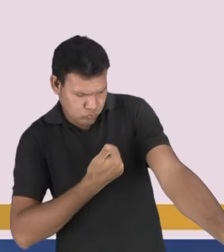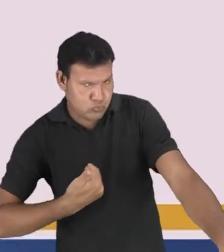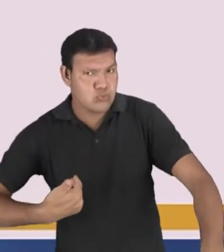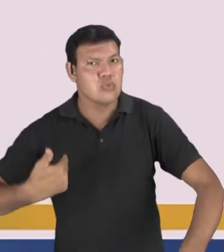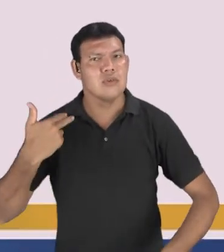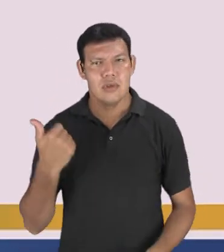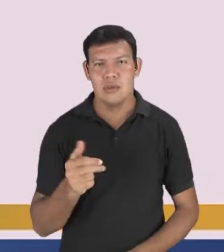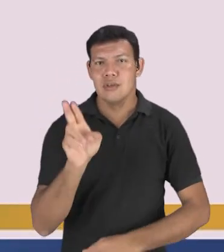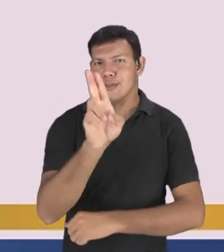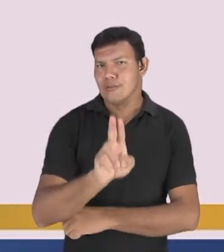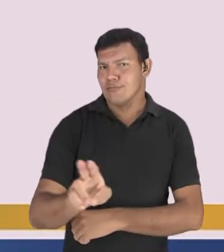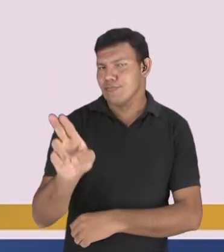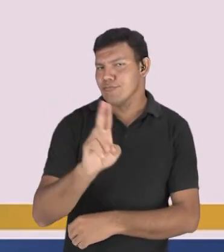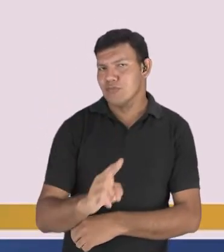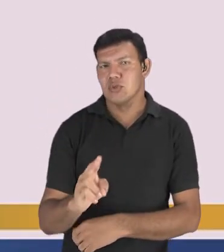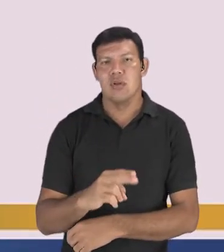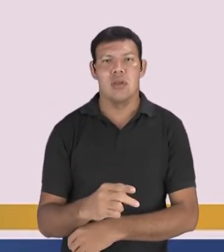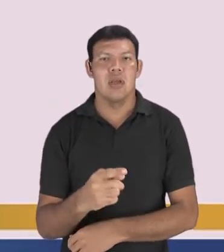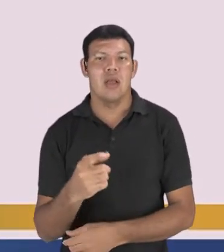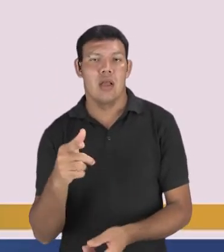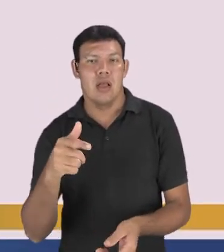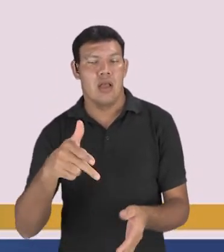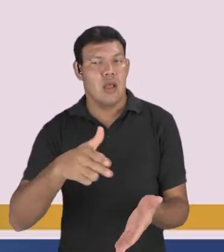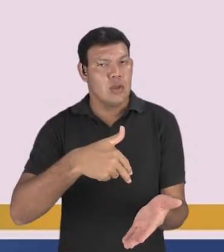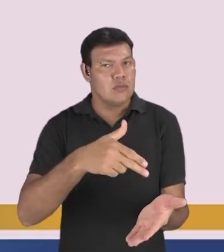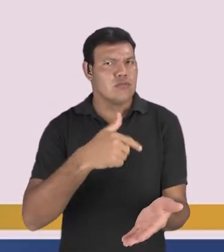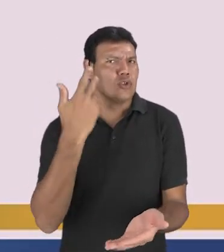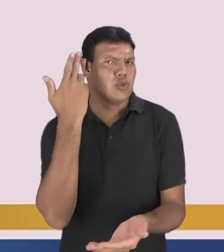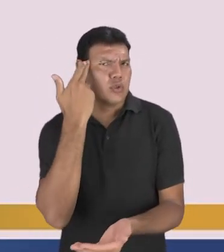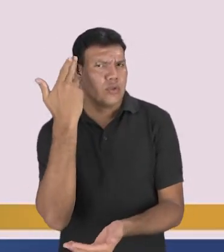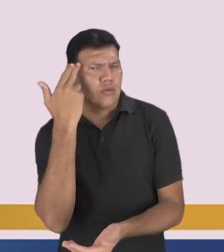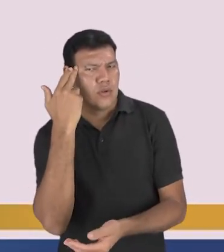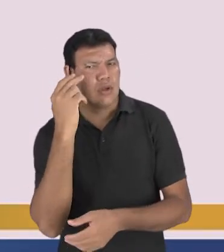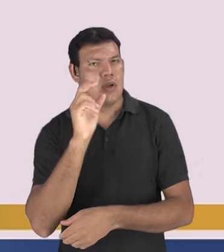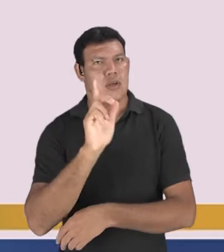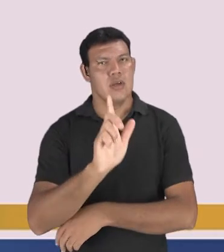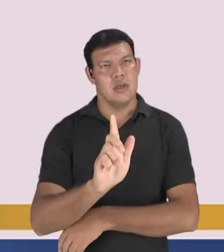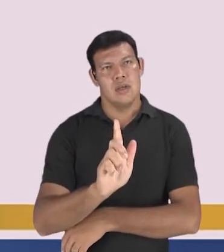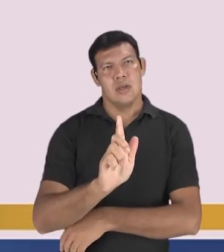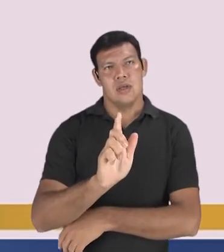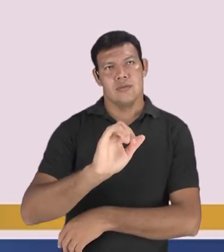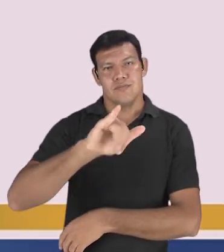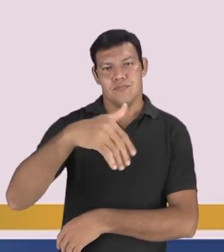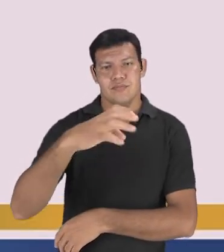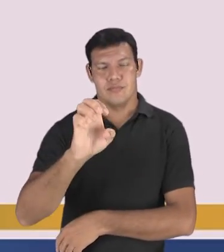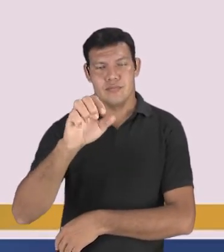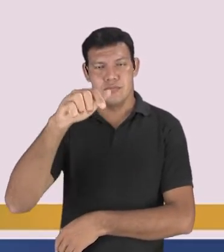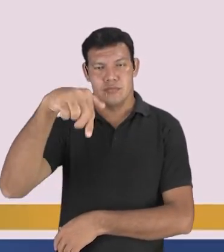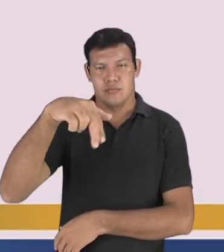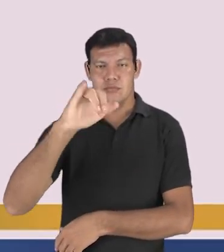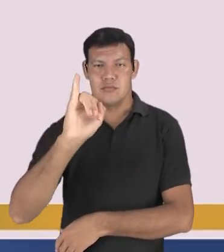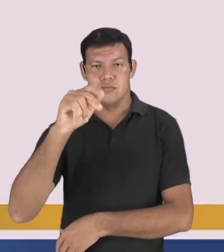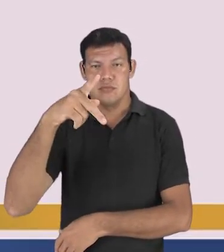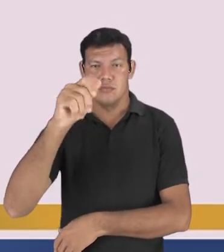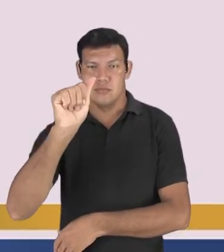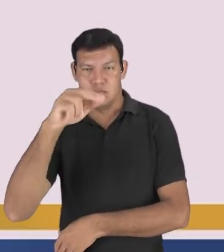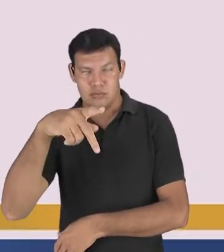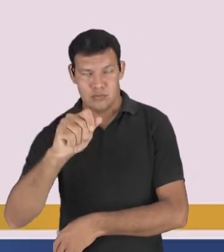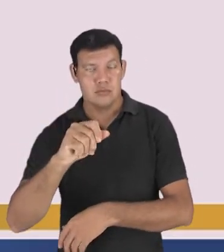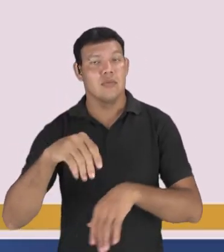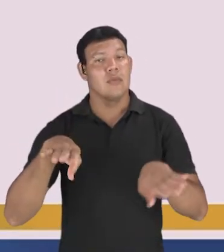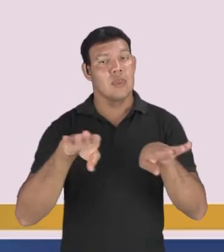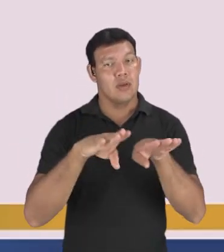E nessa aula nós vamos ver um pouquinho de cada uma delas. Vem comigo! A primeira eu quero mostrar a cerâmica.